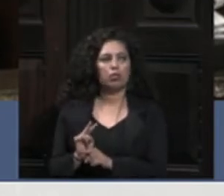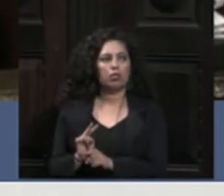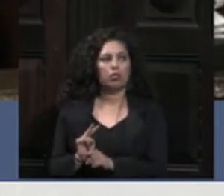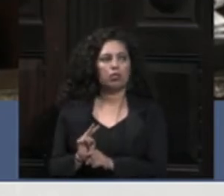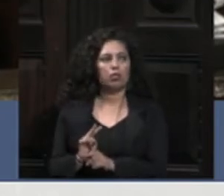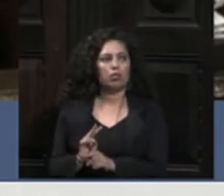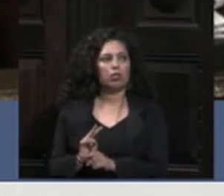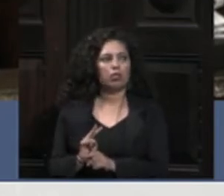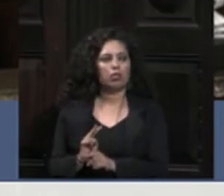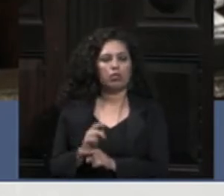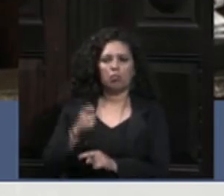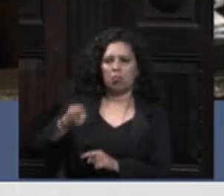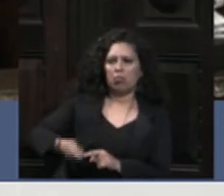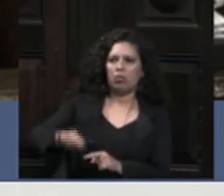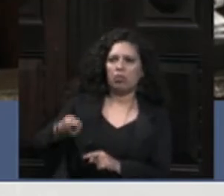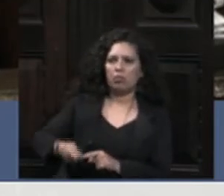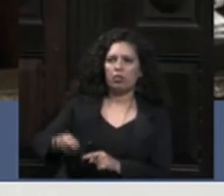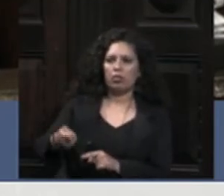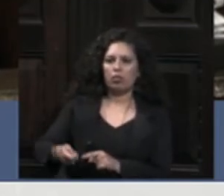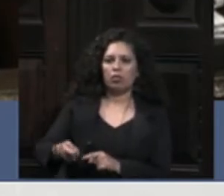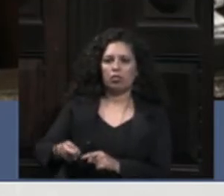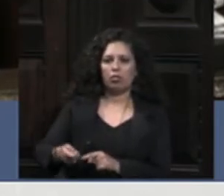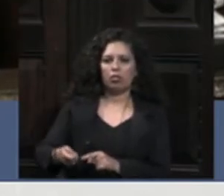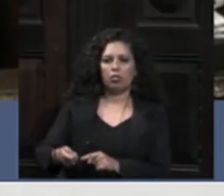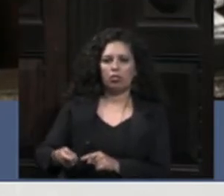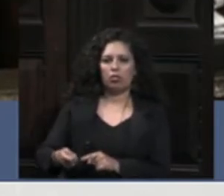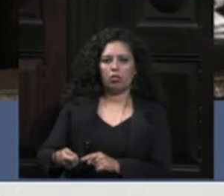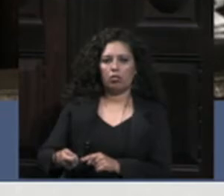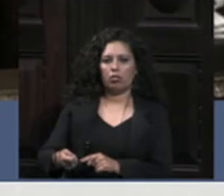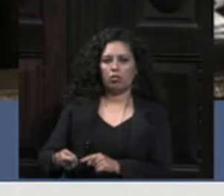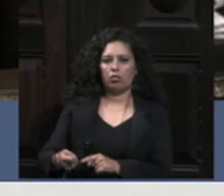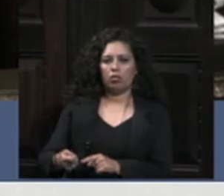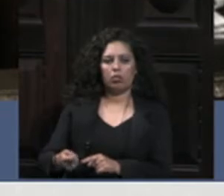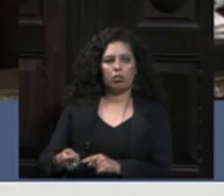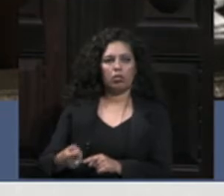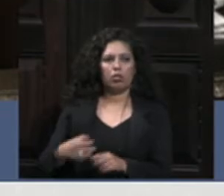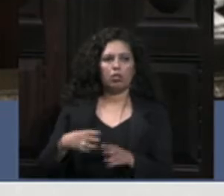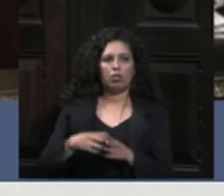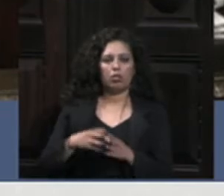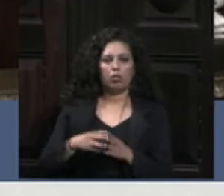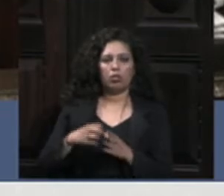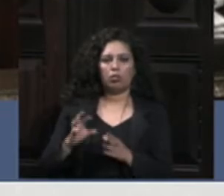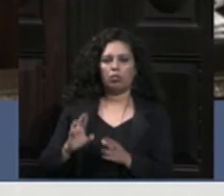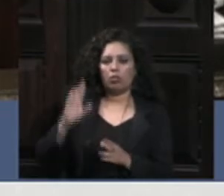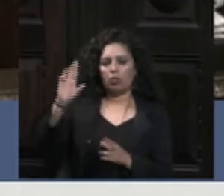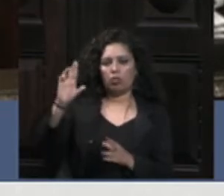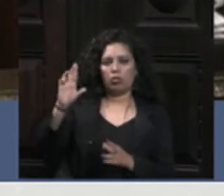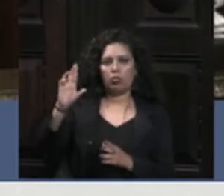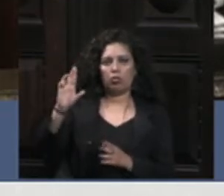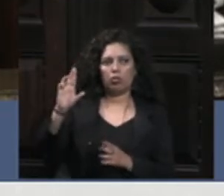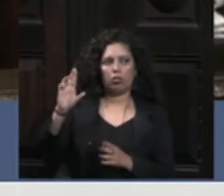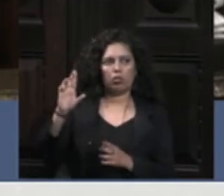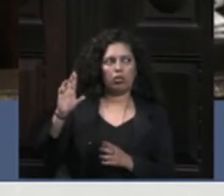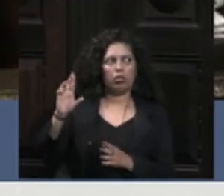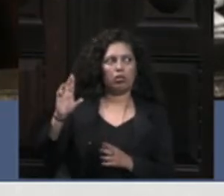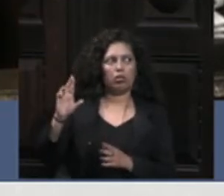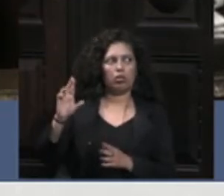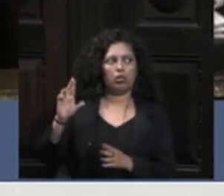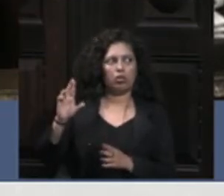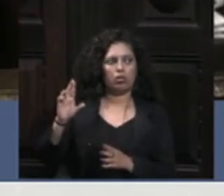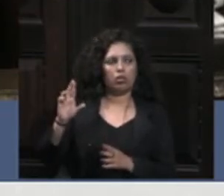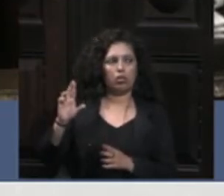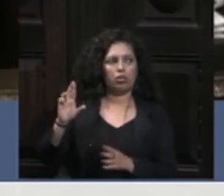e a pressionar pela cobrança da dívida ativa. A cobrança da